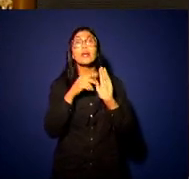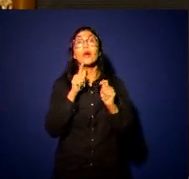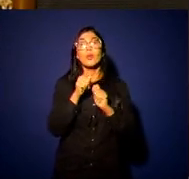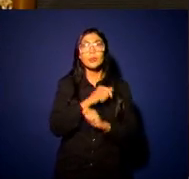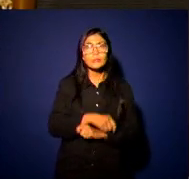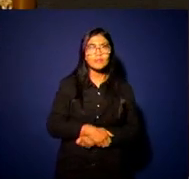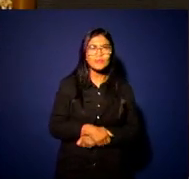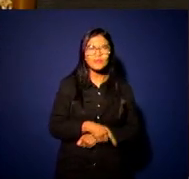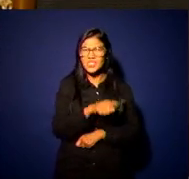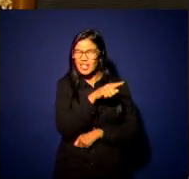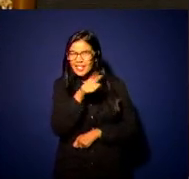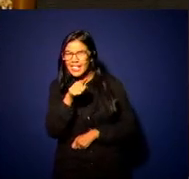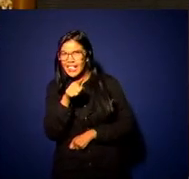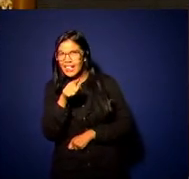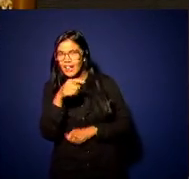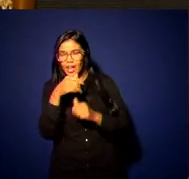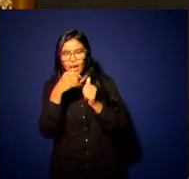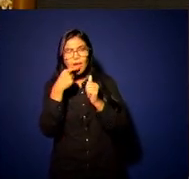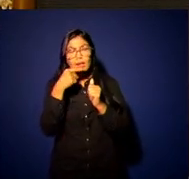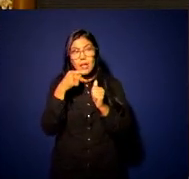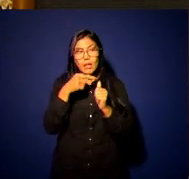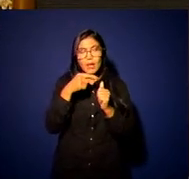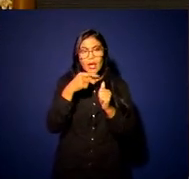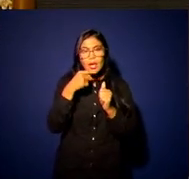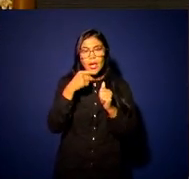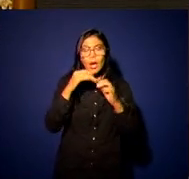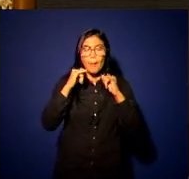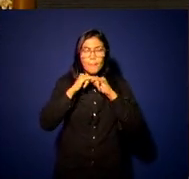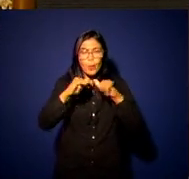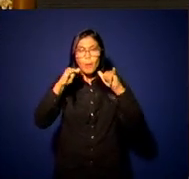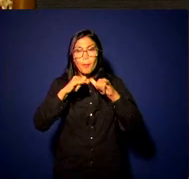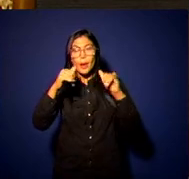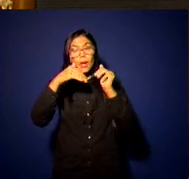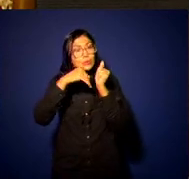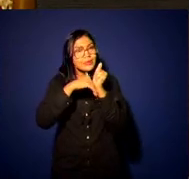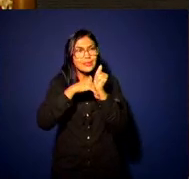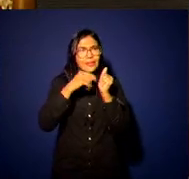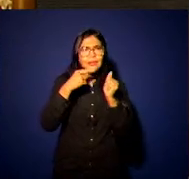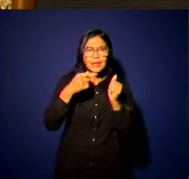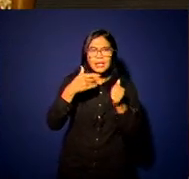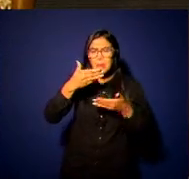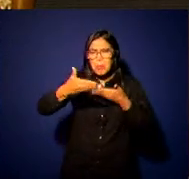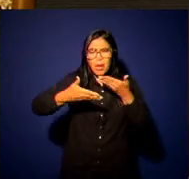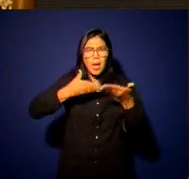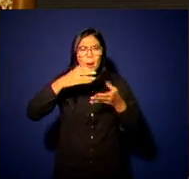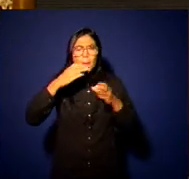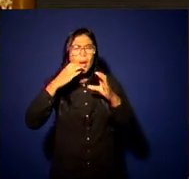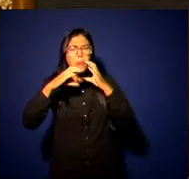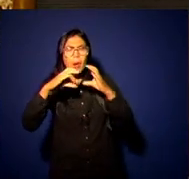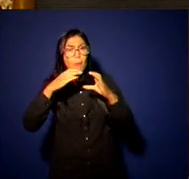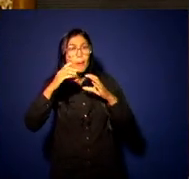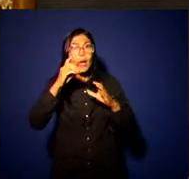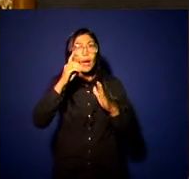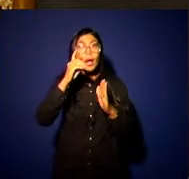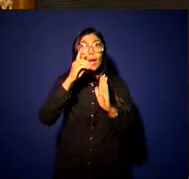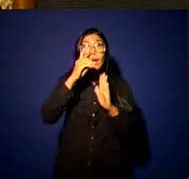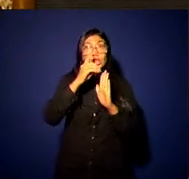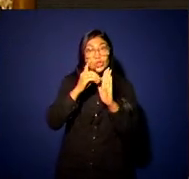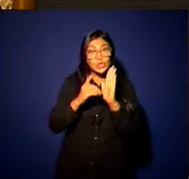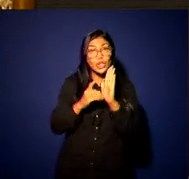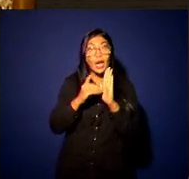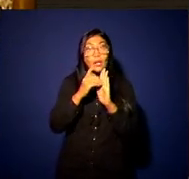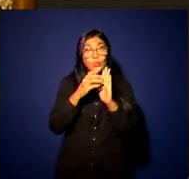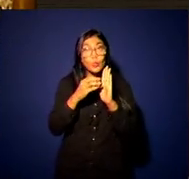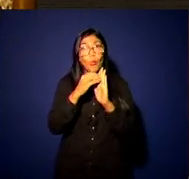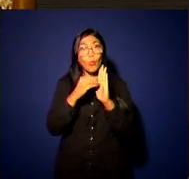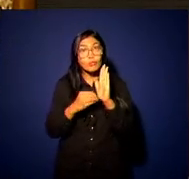quer contar um segredo para alguém pública no d.o as companhias elas não se comunicam mais pelo Diário Oficial é importante